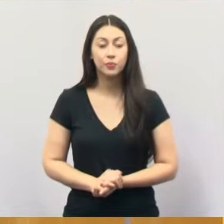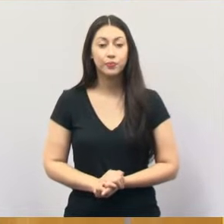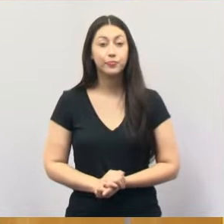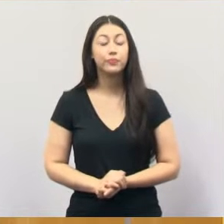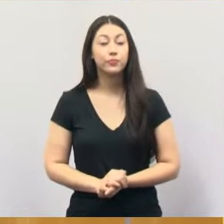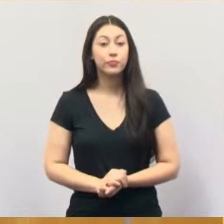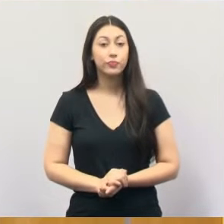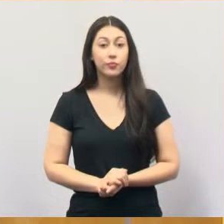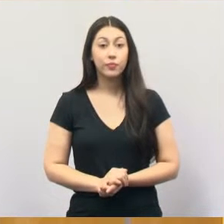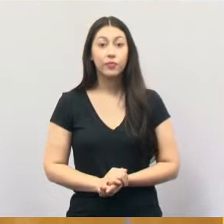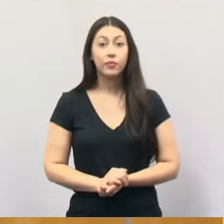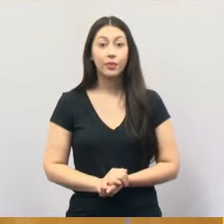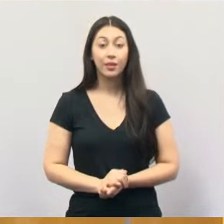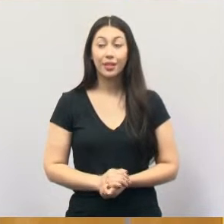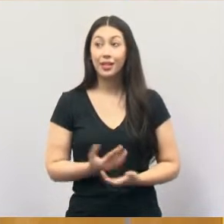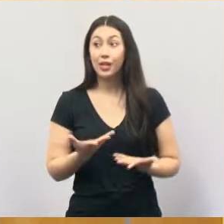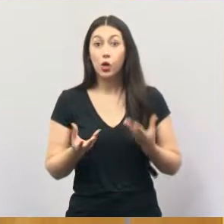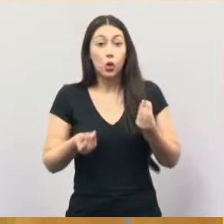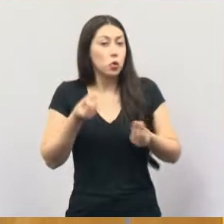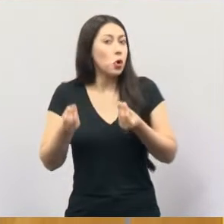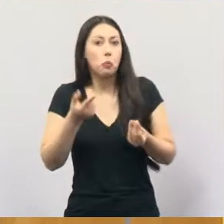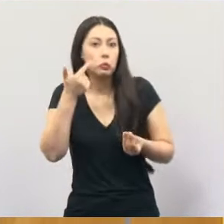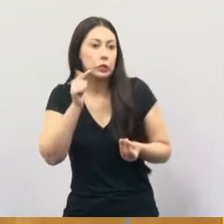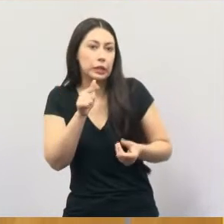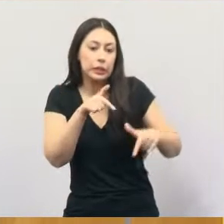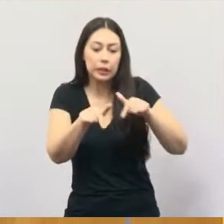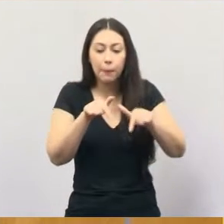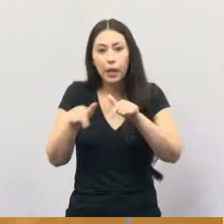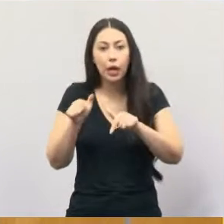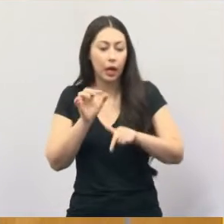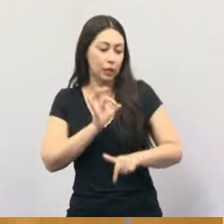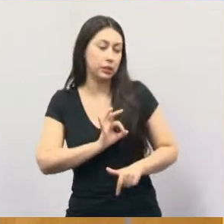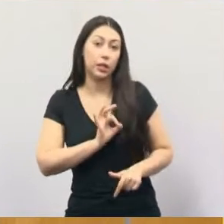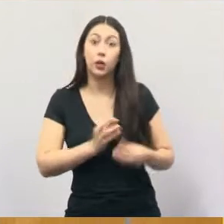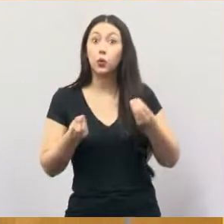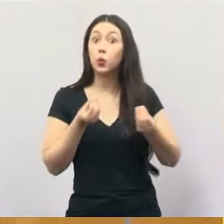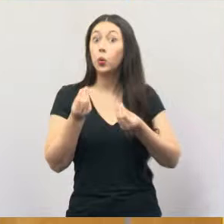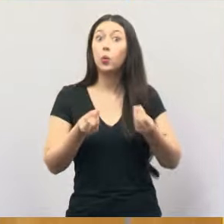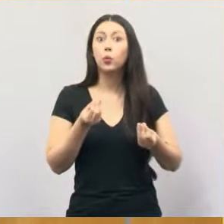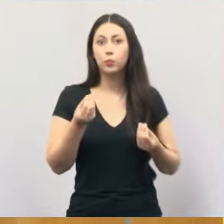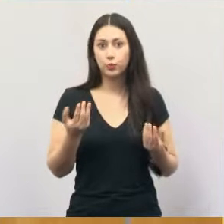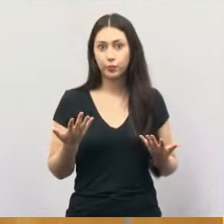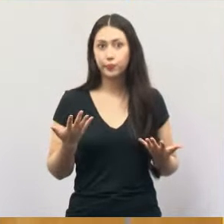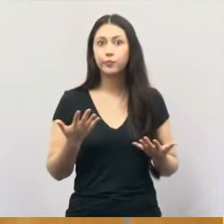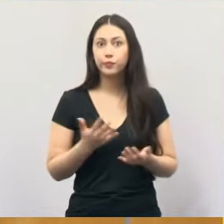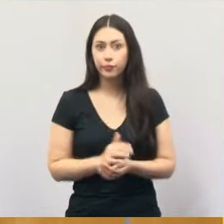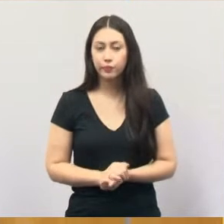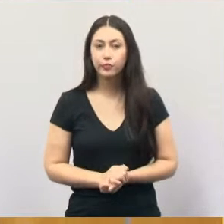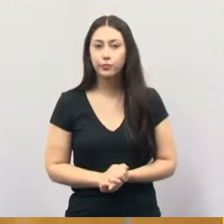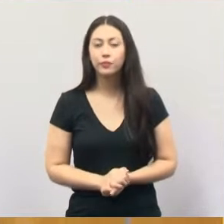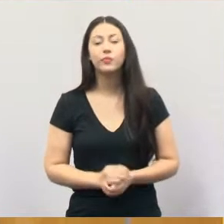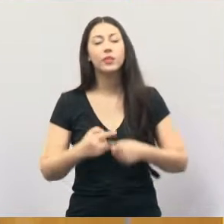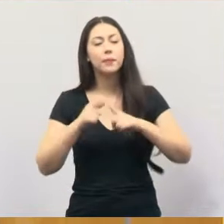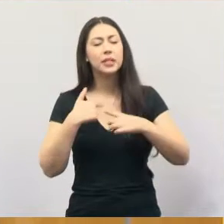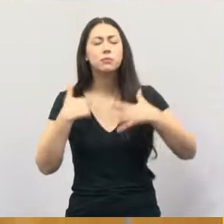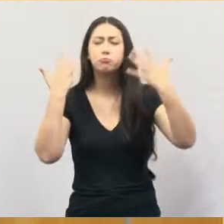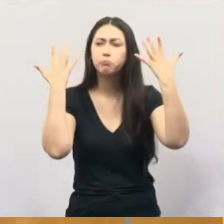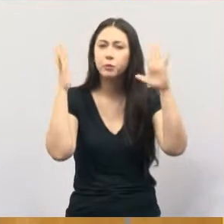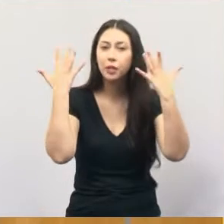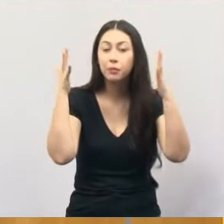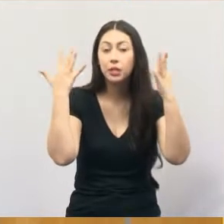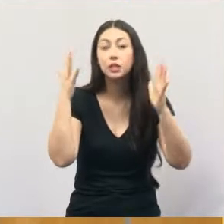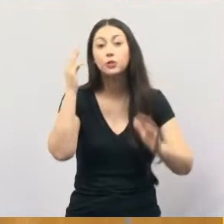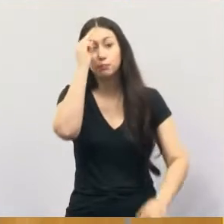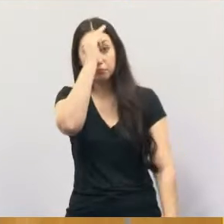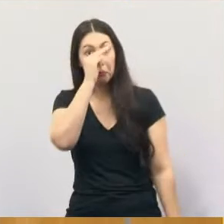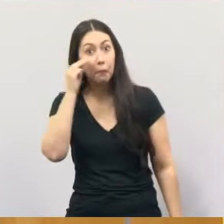muito remotas de sobrevivência, de manutenção das suas famílias. E eu dou os parabéns à vereadora Maria Amélia